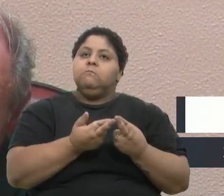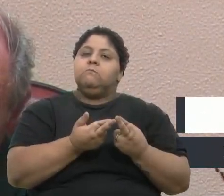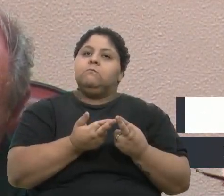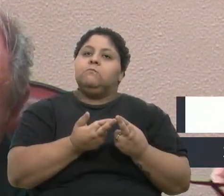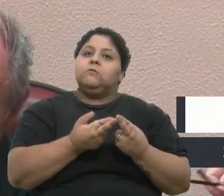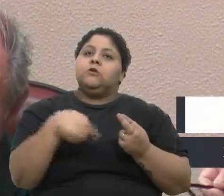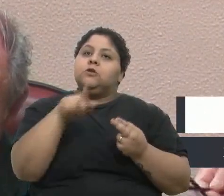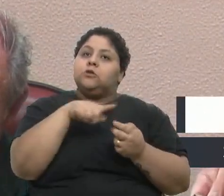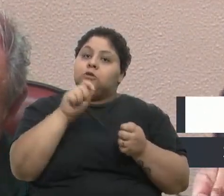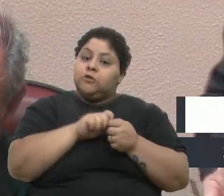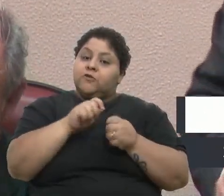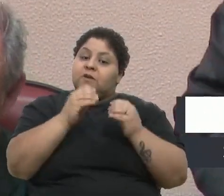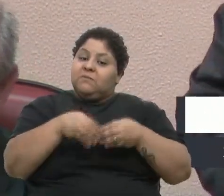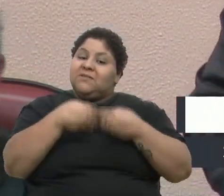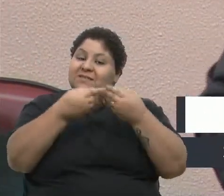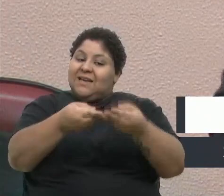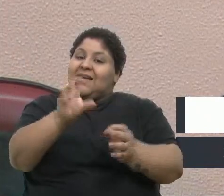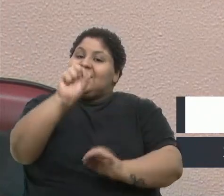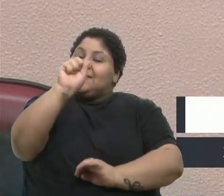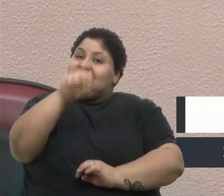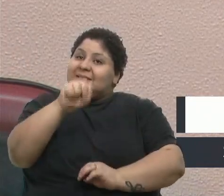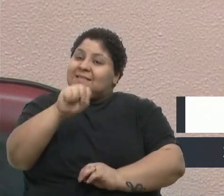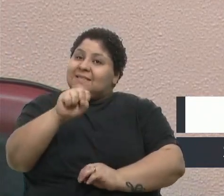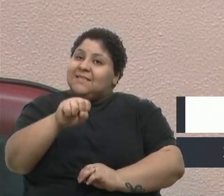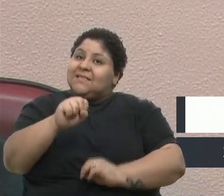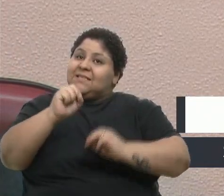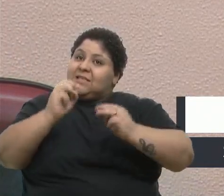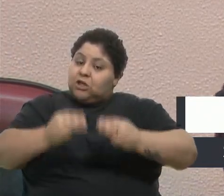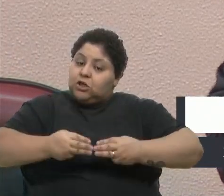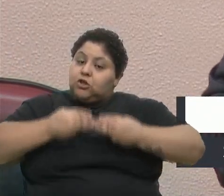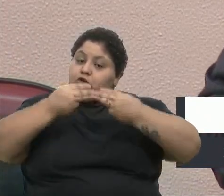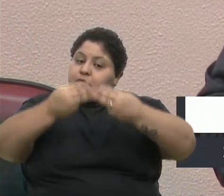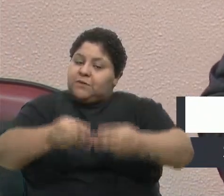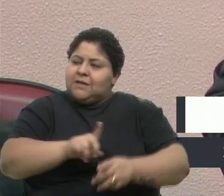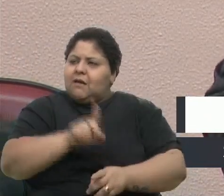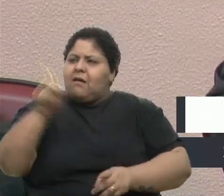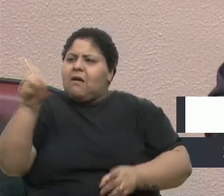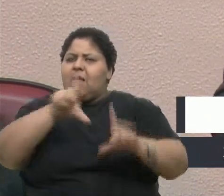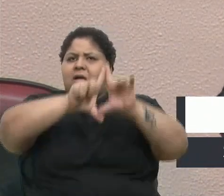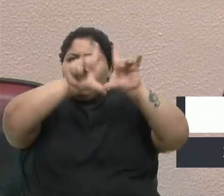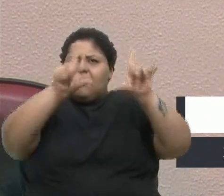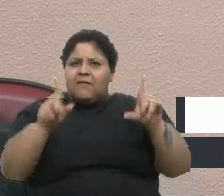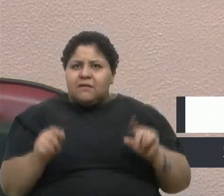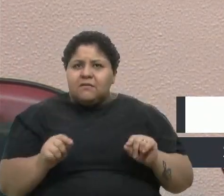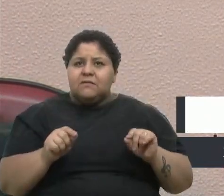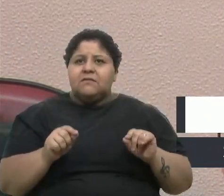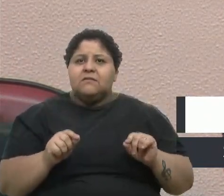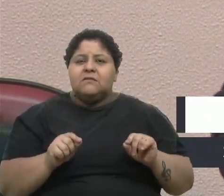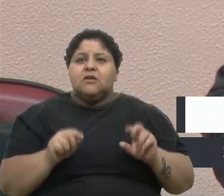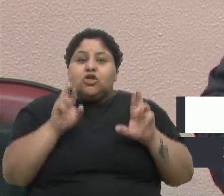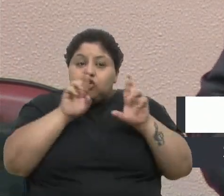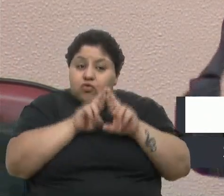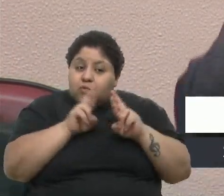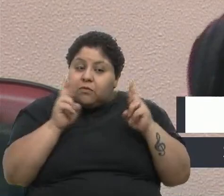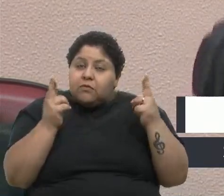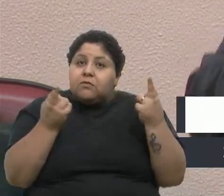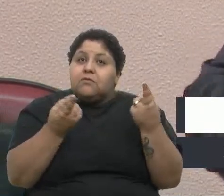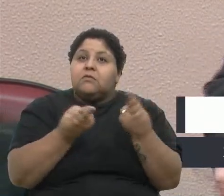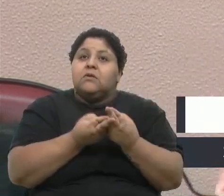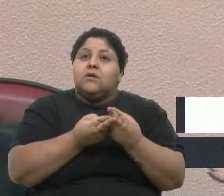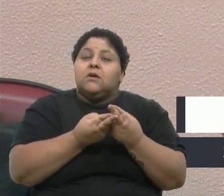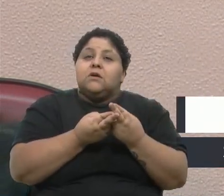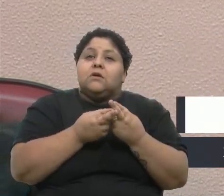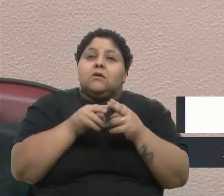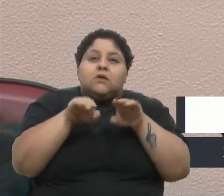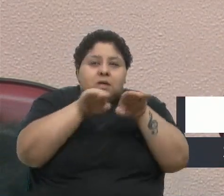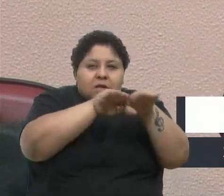Nós faremos entrega, sim, no Ministério, nós faremos entrega em Brasília, numa comitiva similar à que fizemos